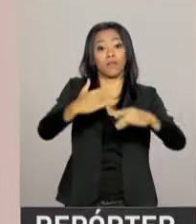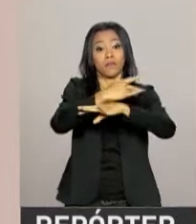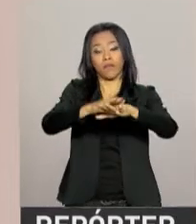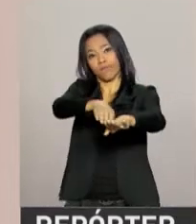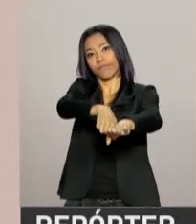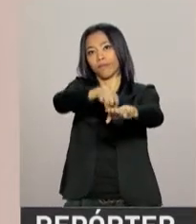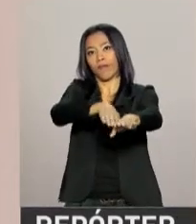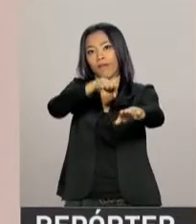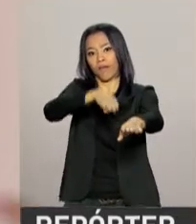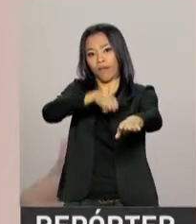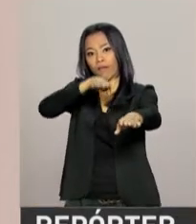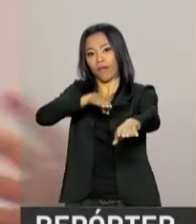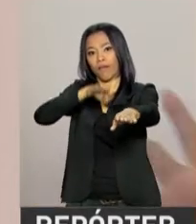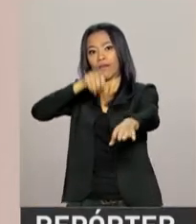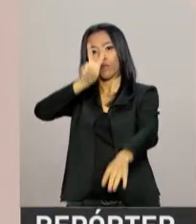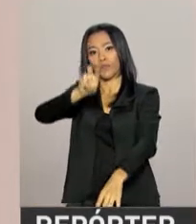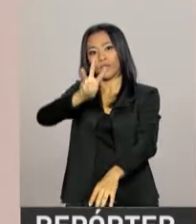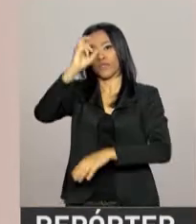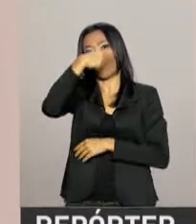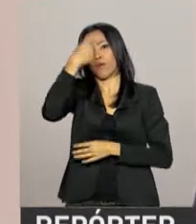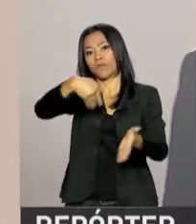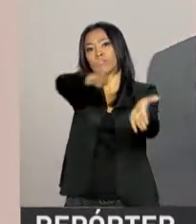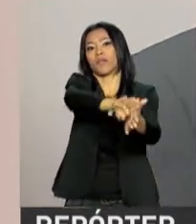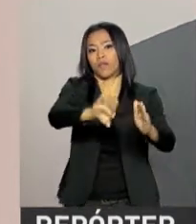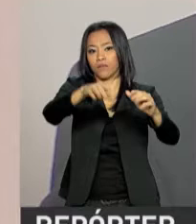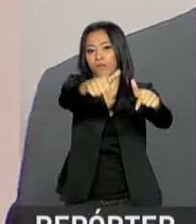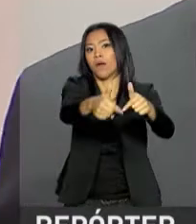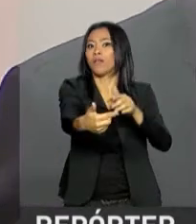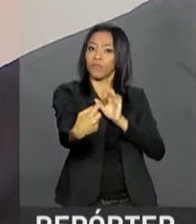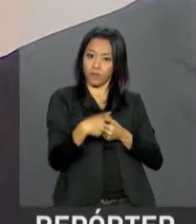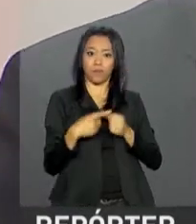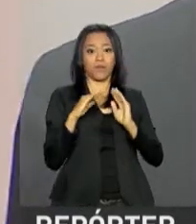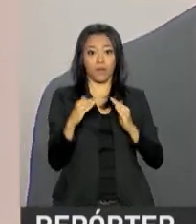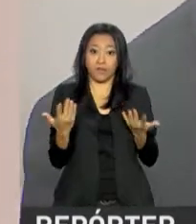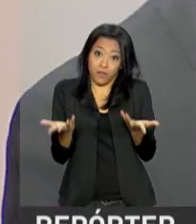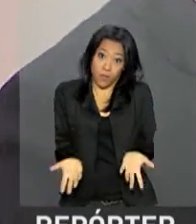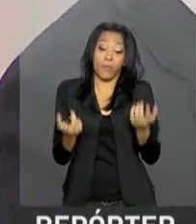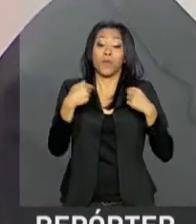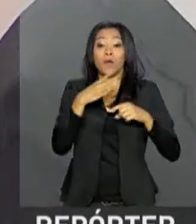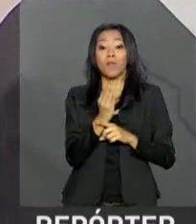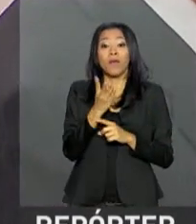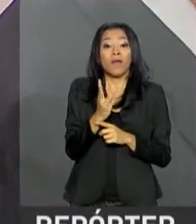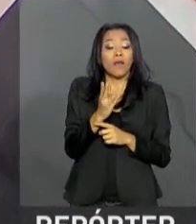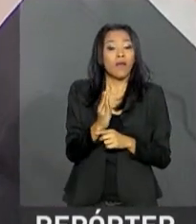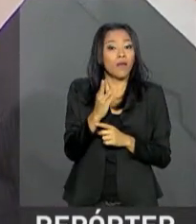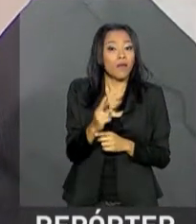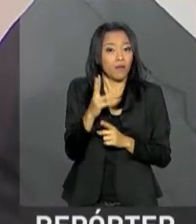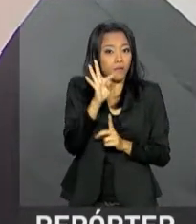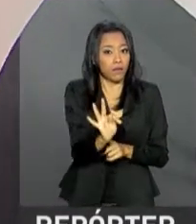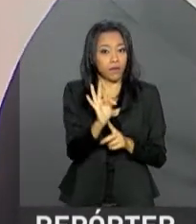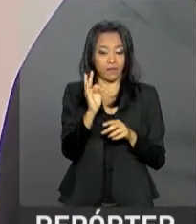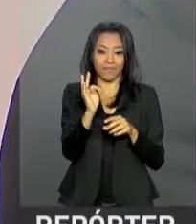levam duas três horas para chegar ao trabalho de igual maneira pra voltar pra casa ou seja algo indigno o brt de alguma maneira trás da idéia